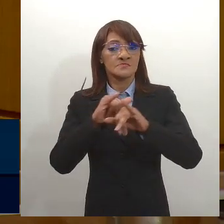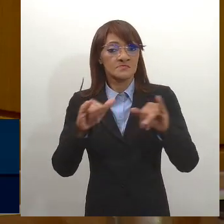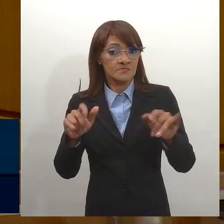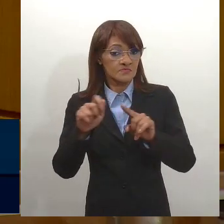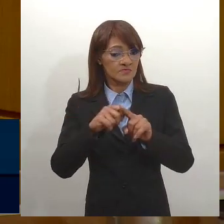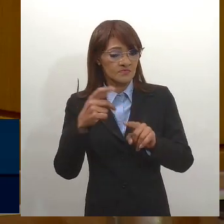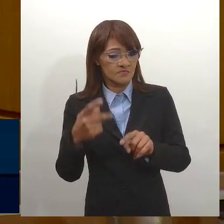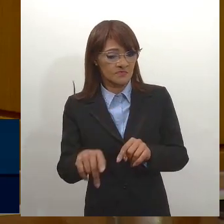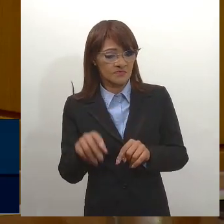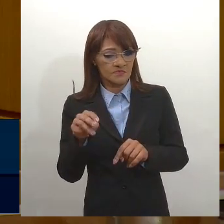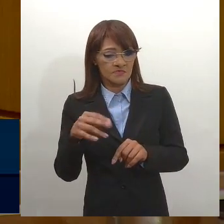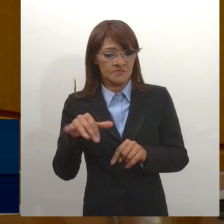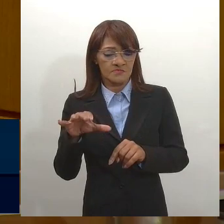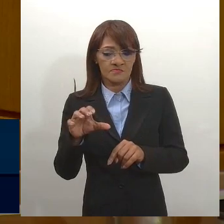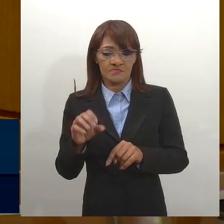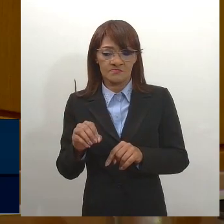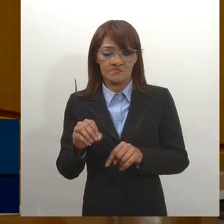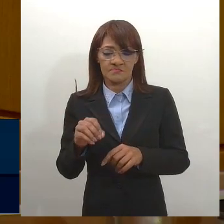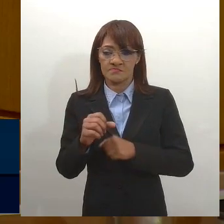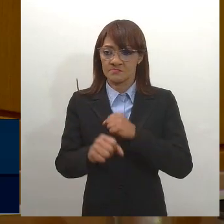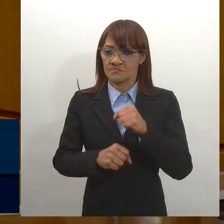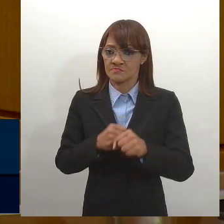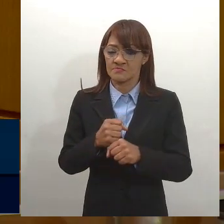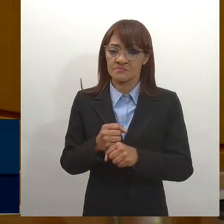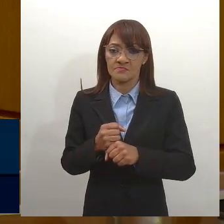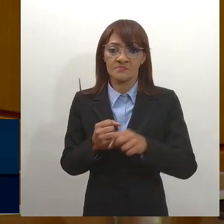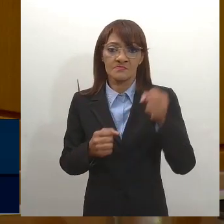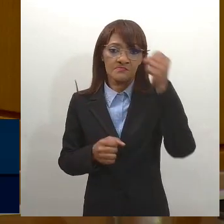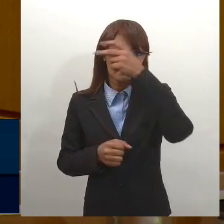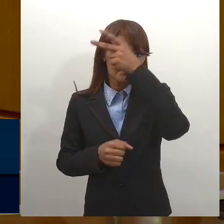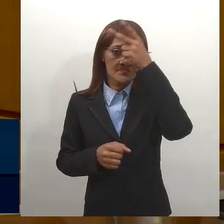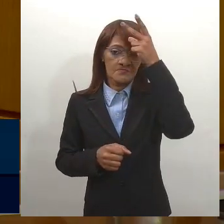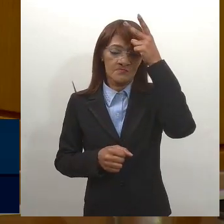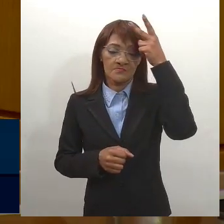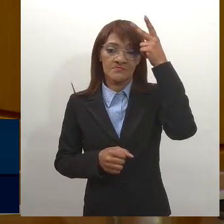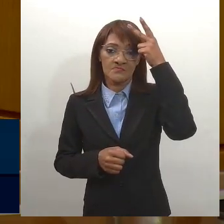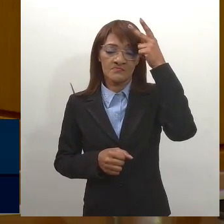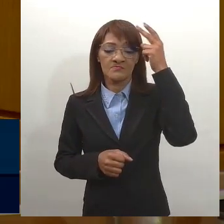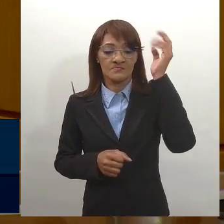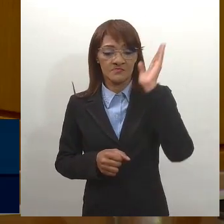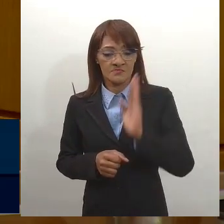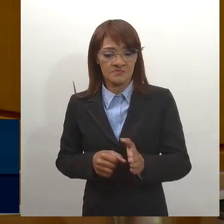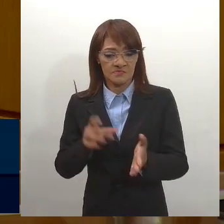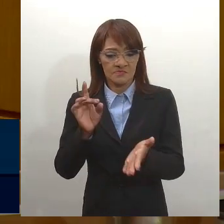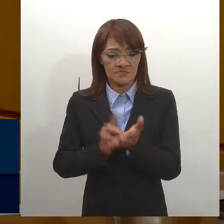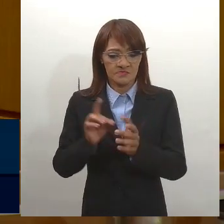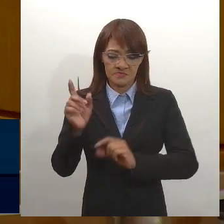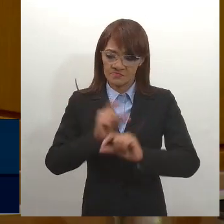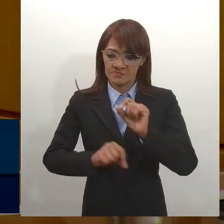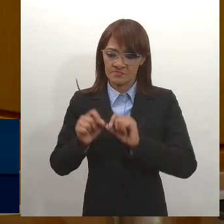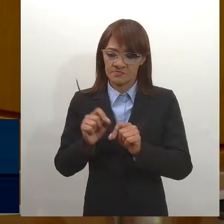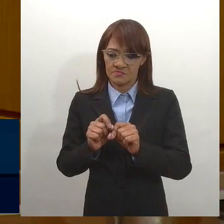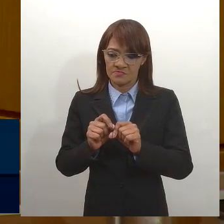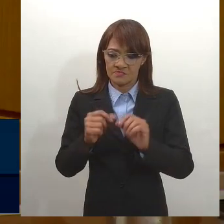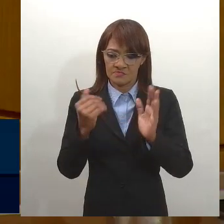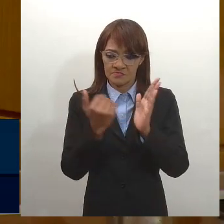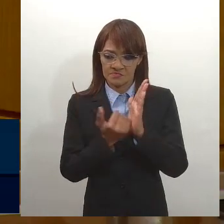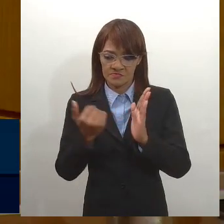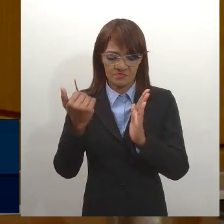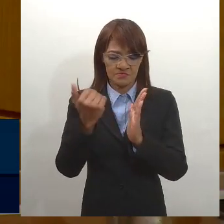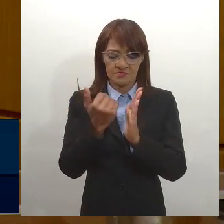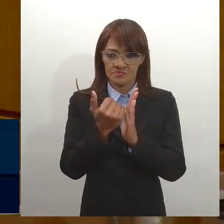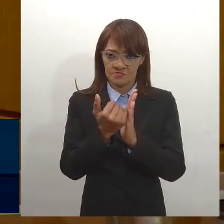de Aracaju já defendia um aumento de passagem. Ano passado, tivemos um aumento de